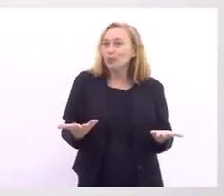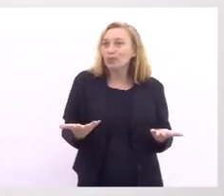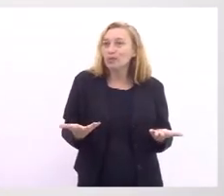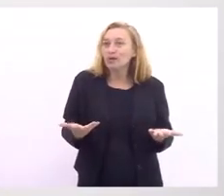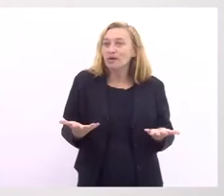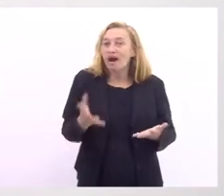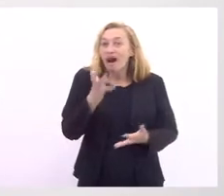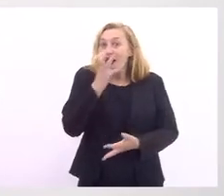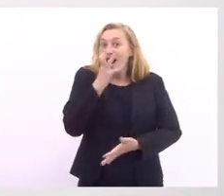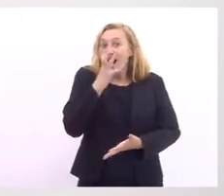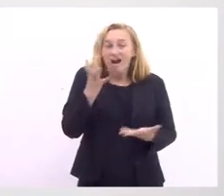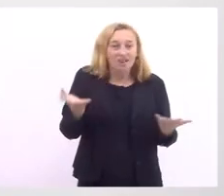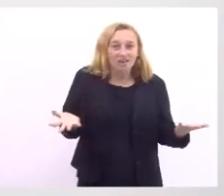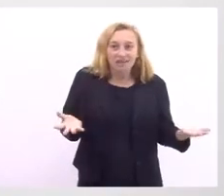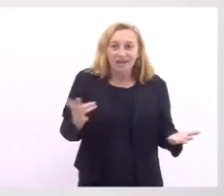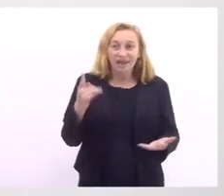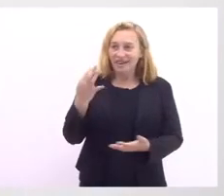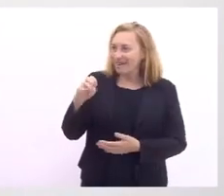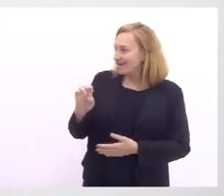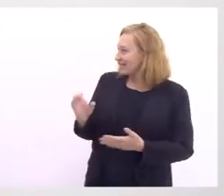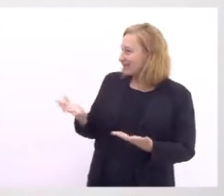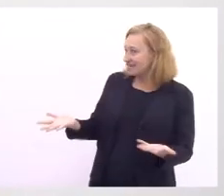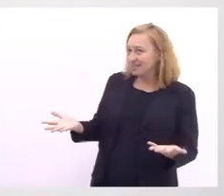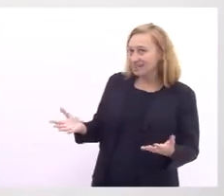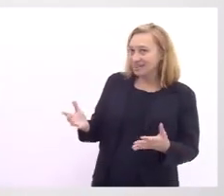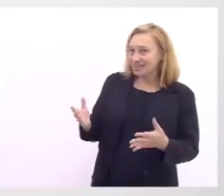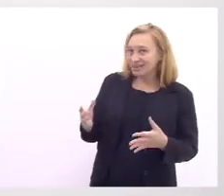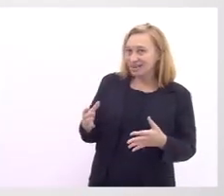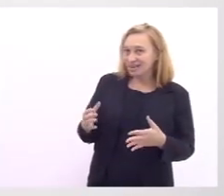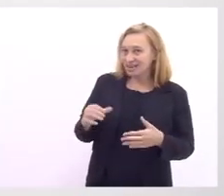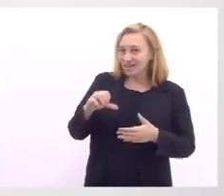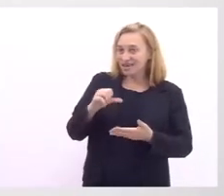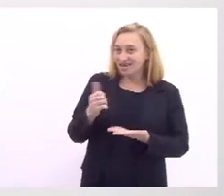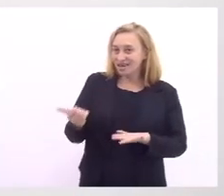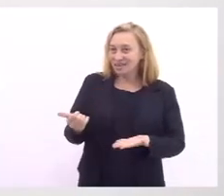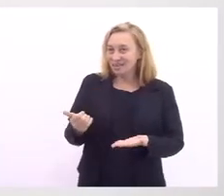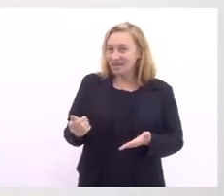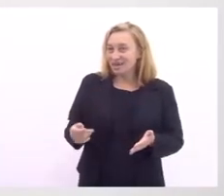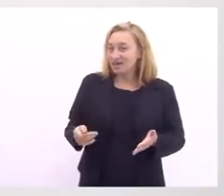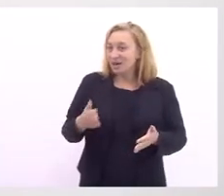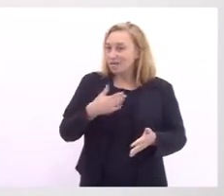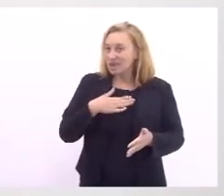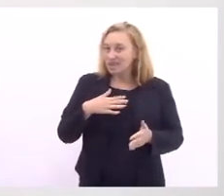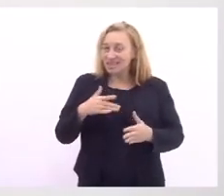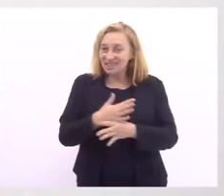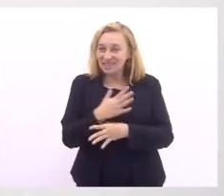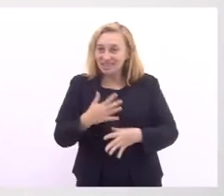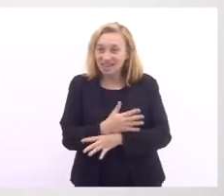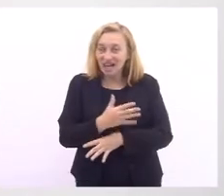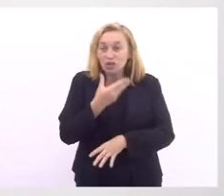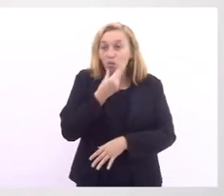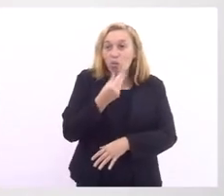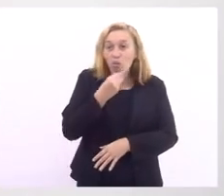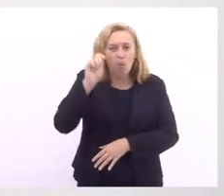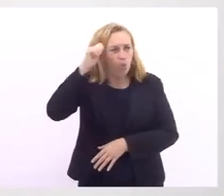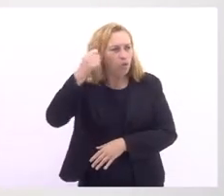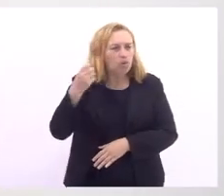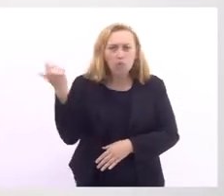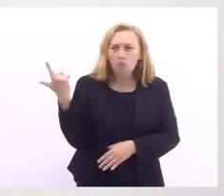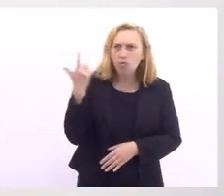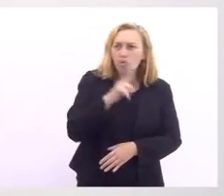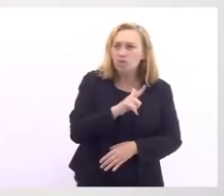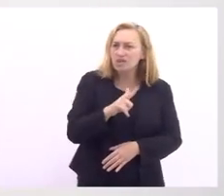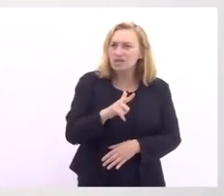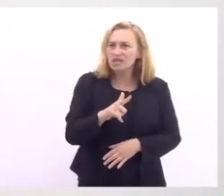admiradora Henrique Silveira é um mentor para mim né gente bem da minha cidade um homem negro e conseguiu construir